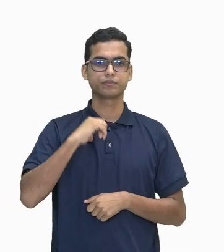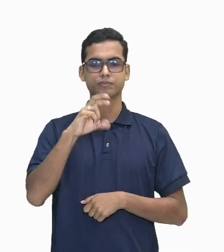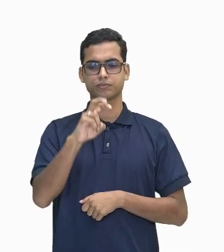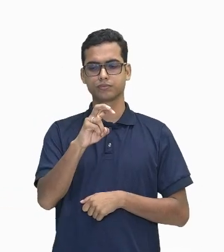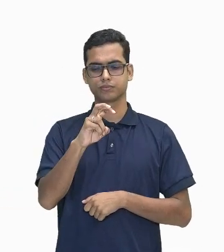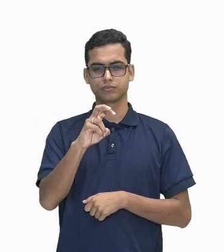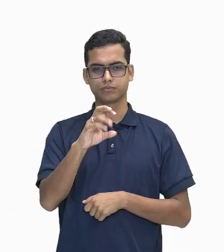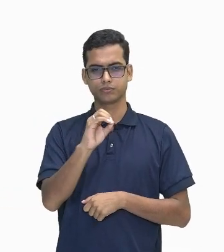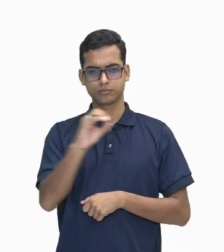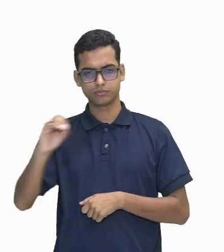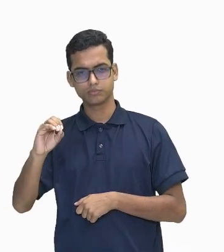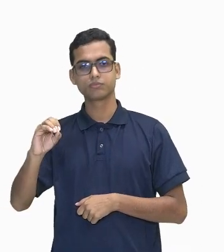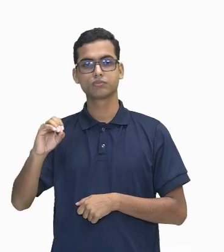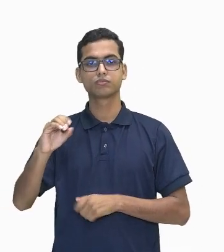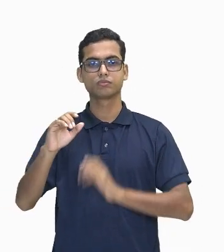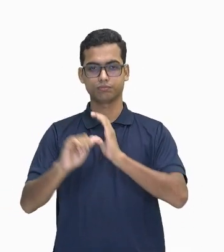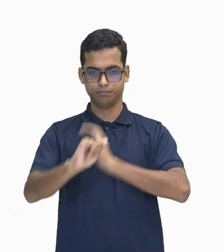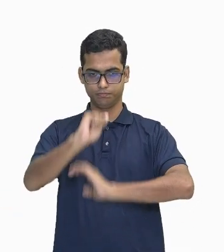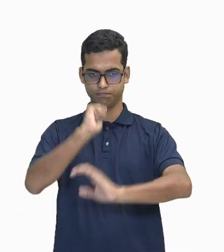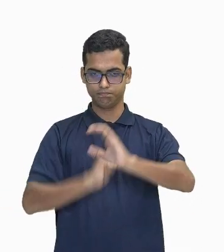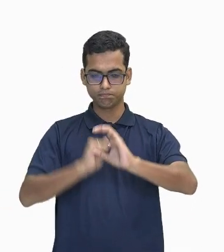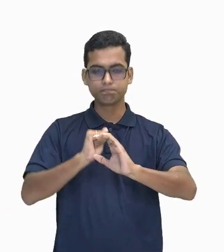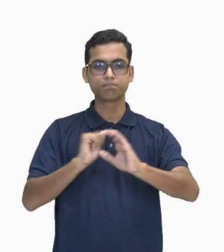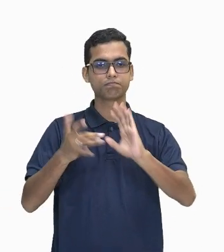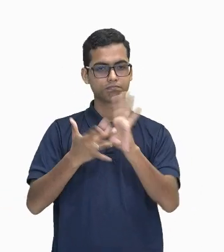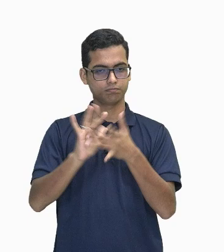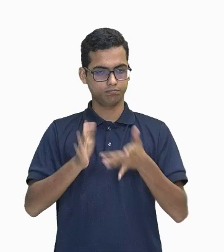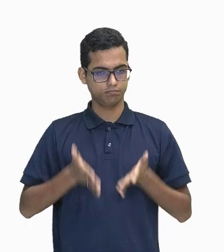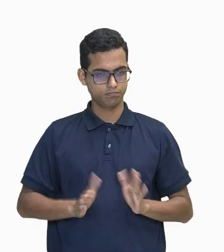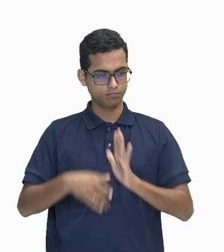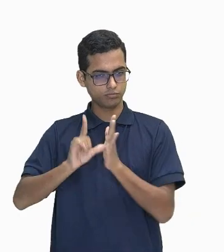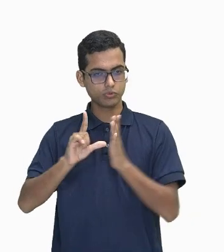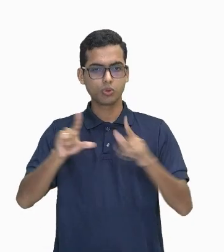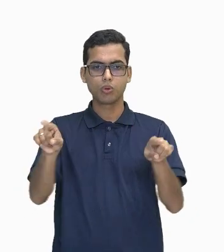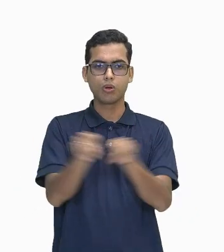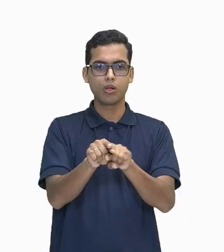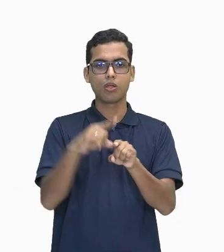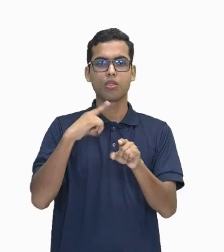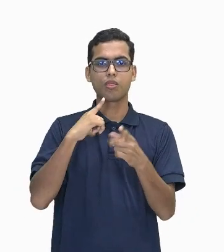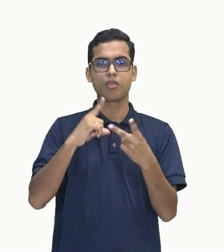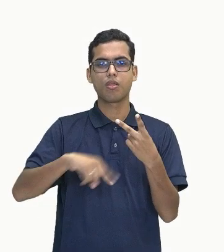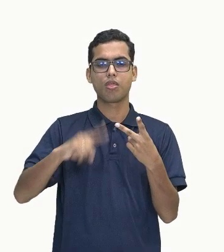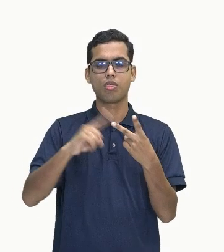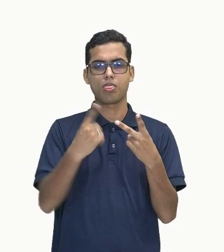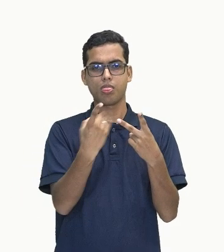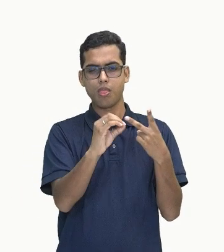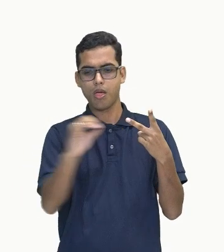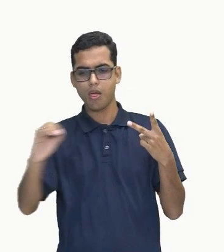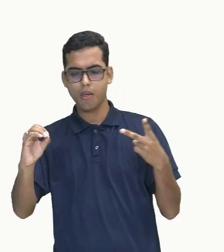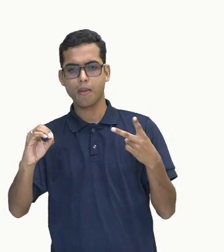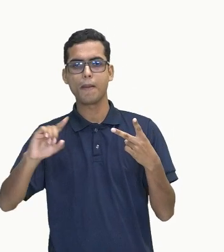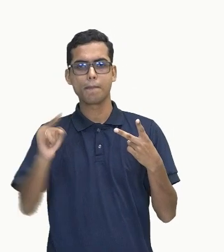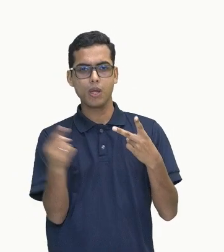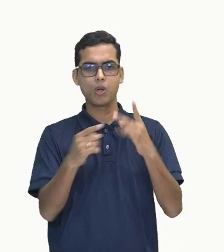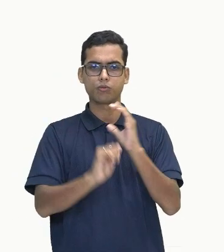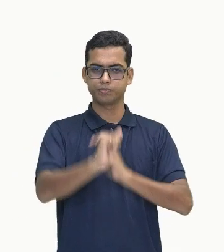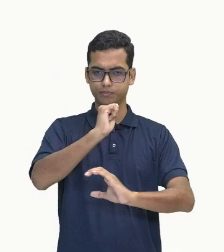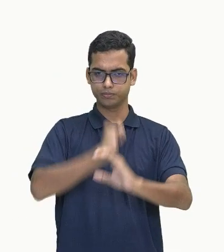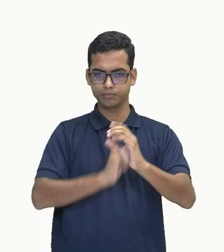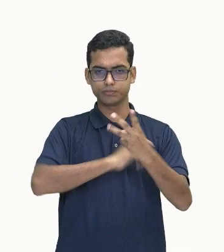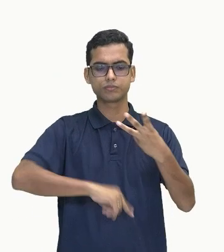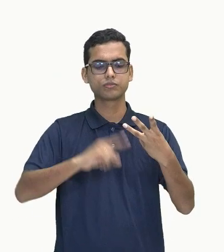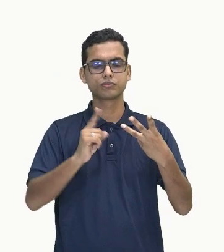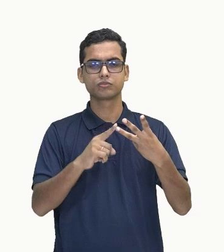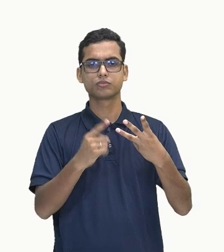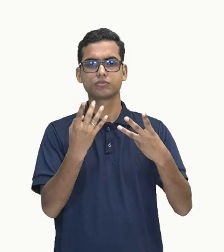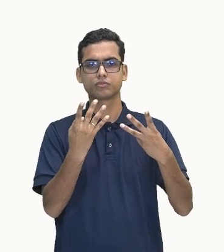alguns acontecimentos, e aí também entre 10.000 antes de Cristo e 4.500 antes de Cristo. E aí nós